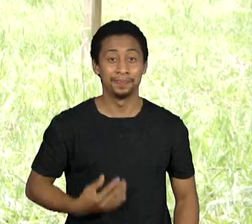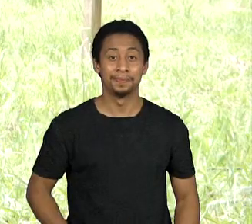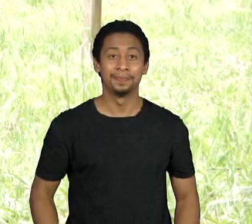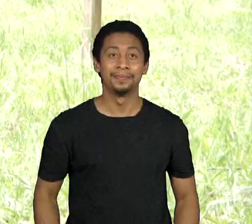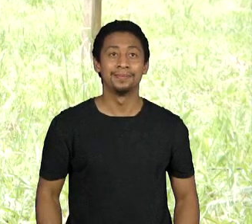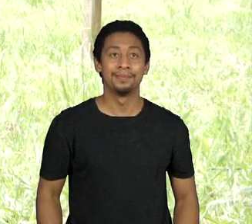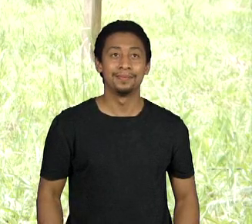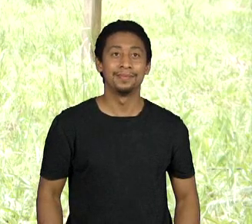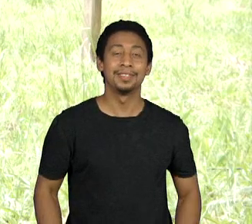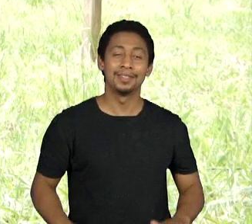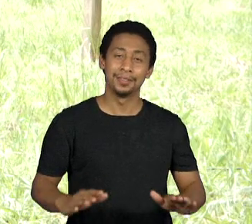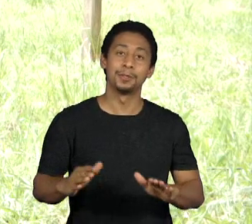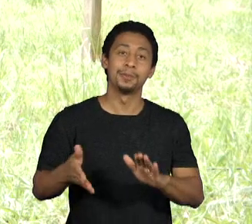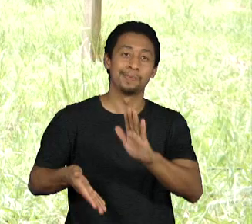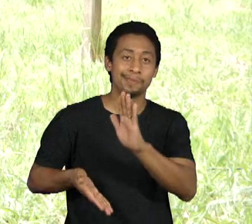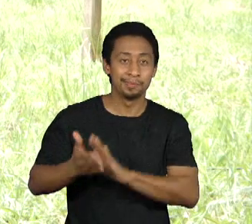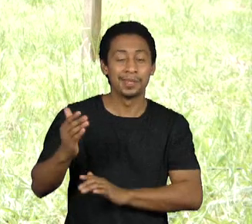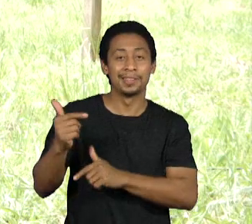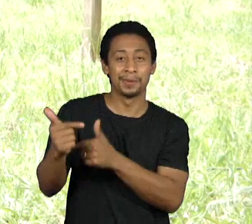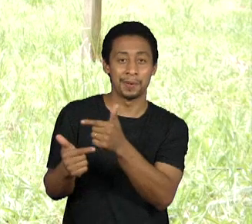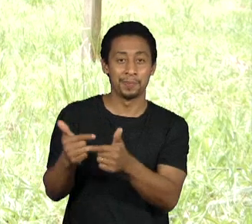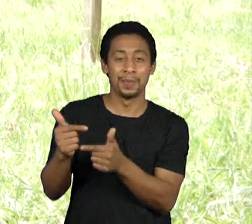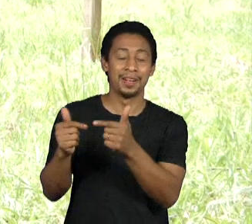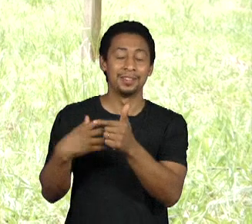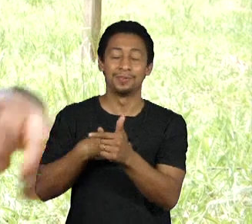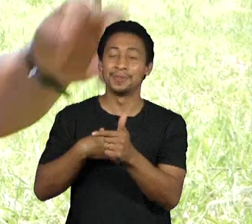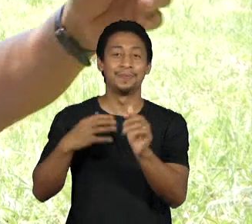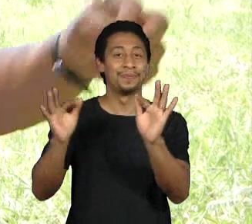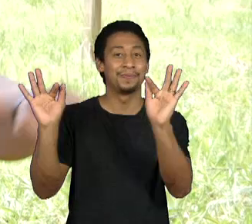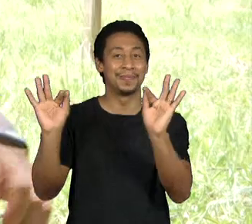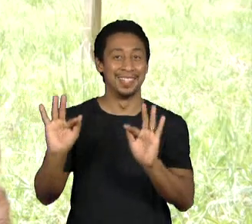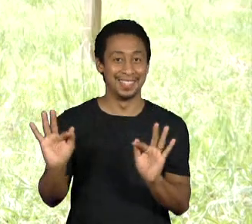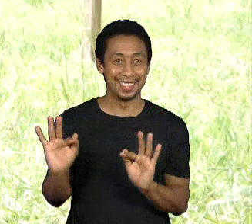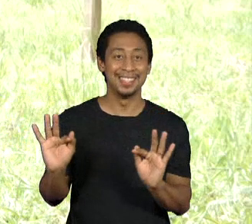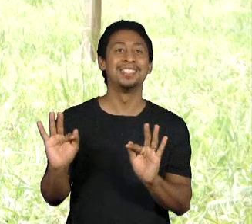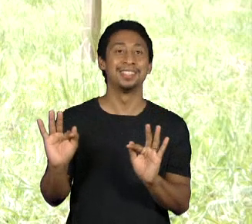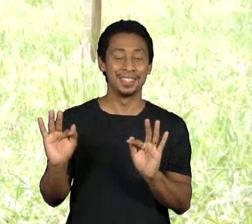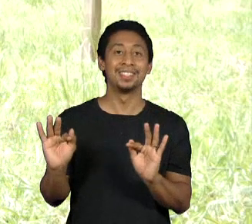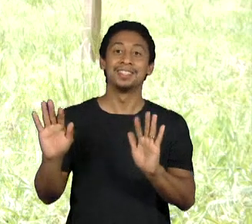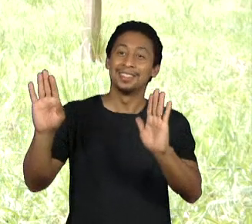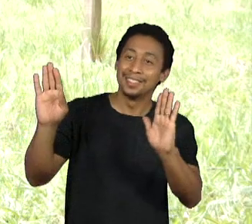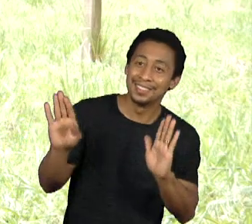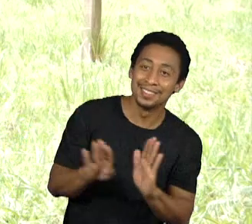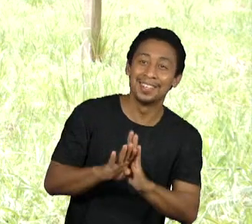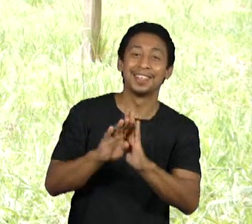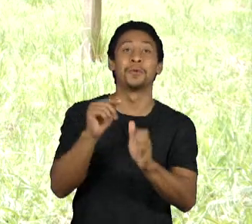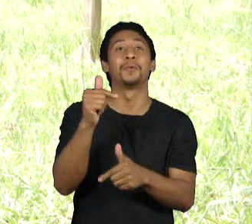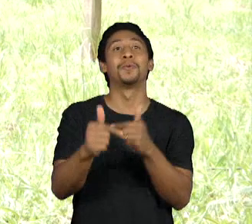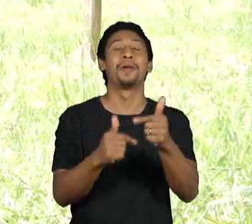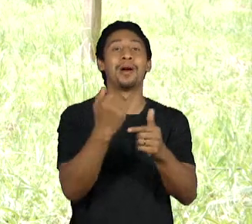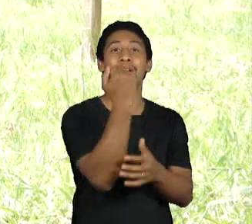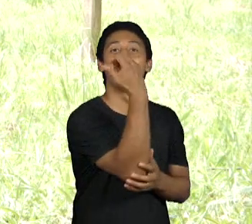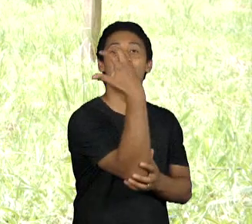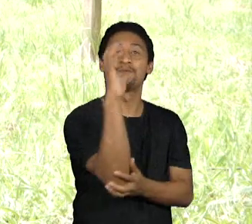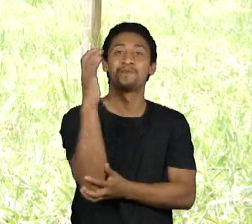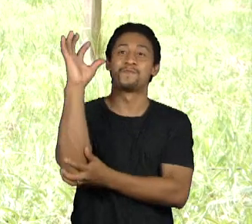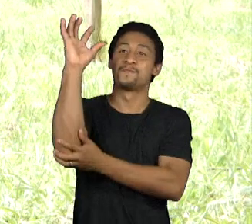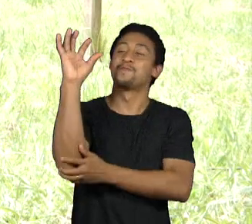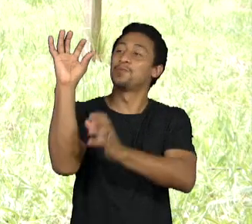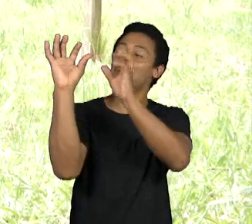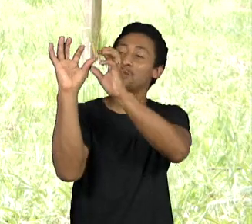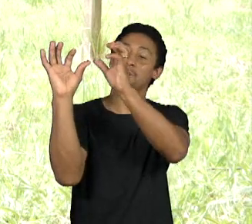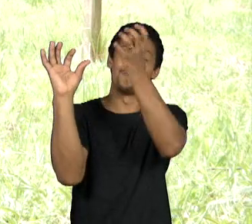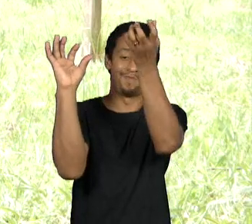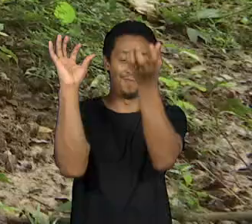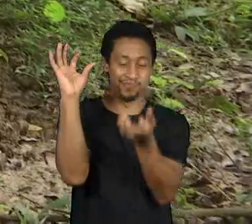A gente vai para o trabalho feliz, de chegar lá, já está aquele produto lá, né, debaixo das árvores, que a natureza